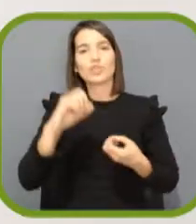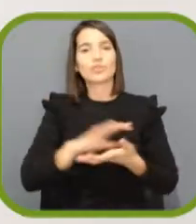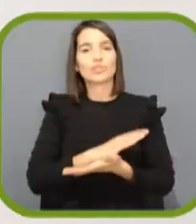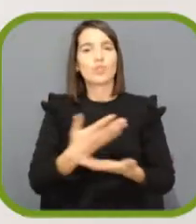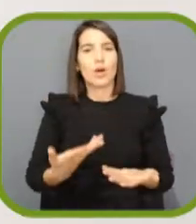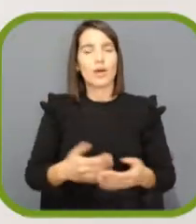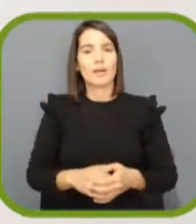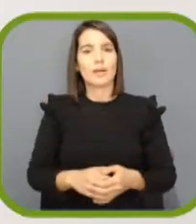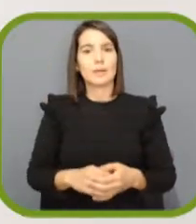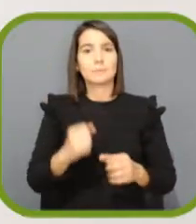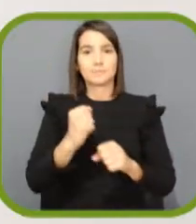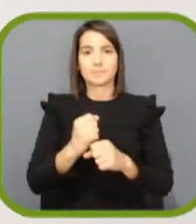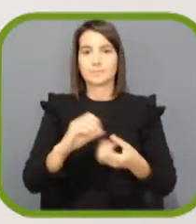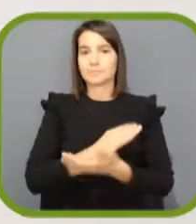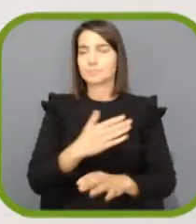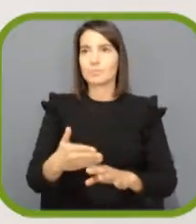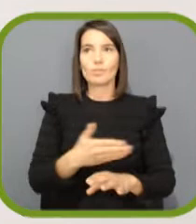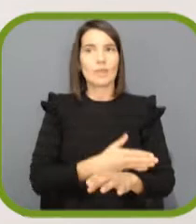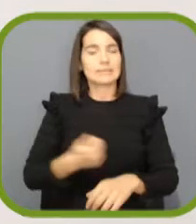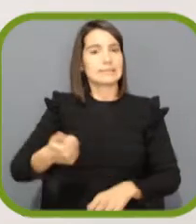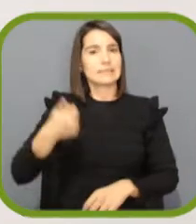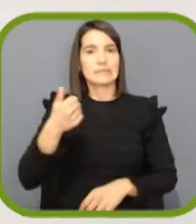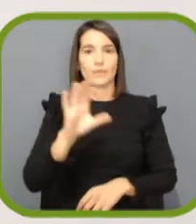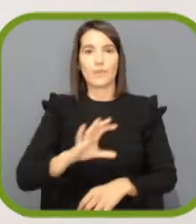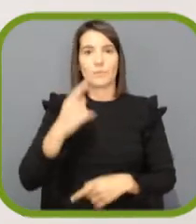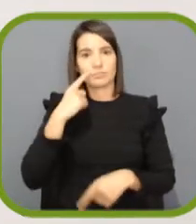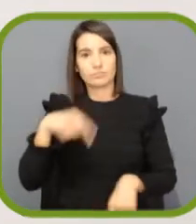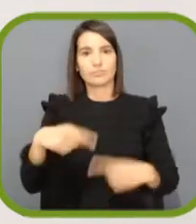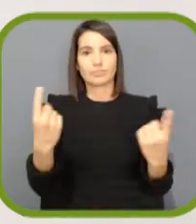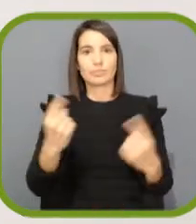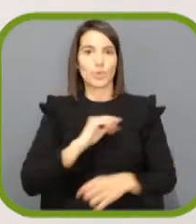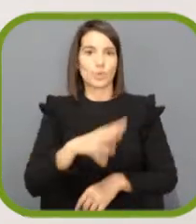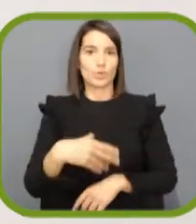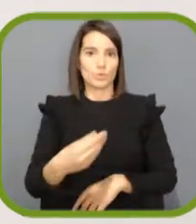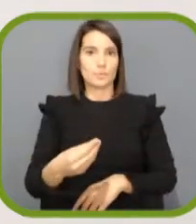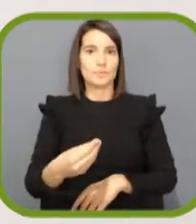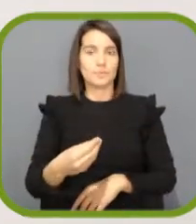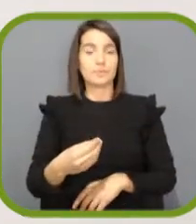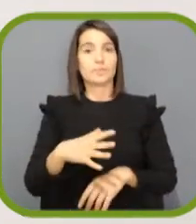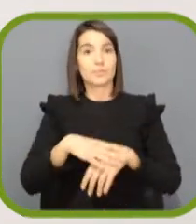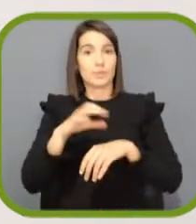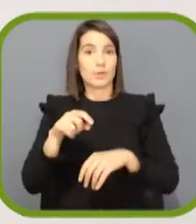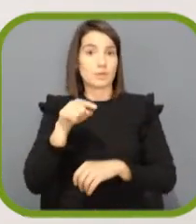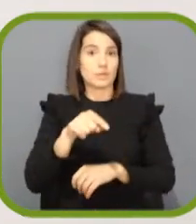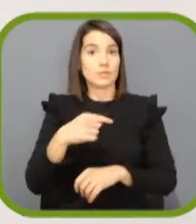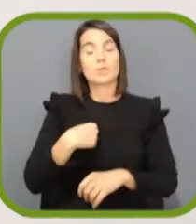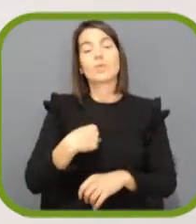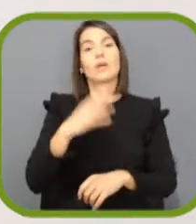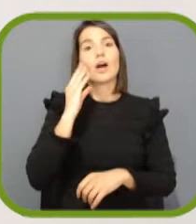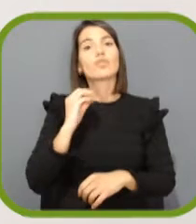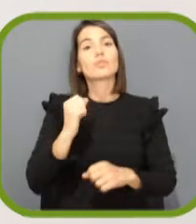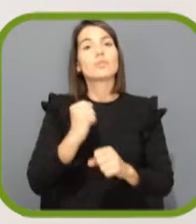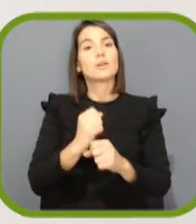jornalismo deve ser, antes de tudo, uma forma de apresentar o mundo. E, nesse sentido, eu acho que